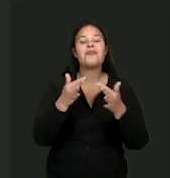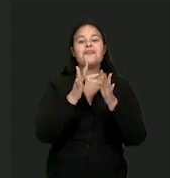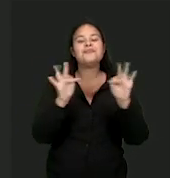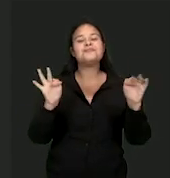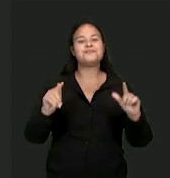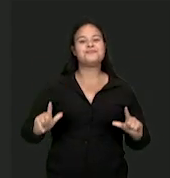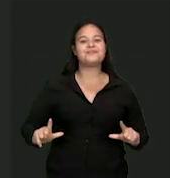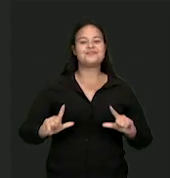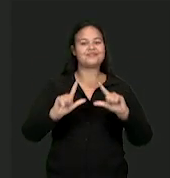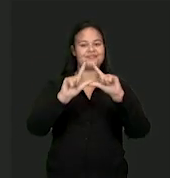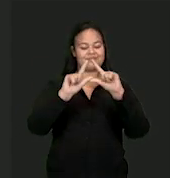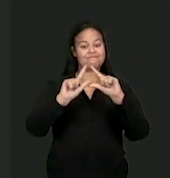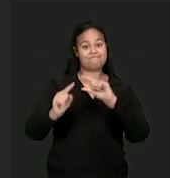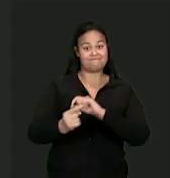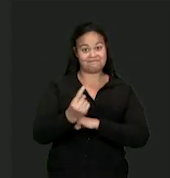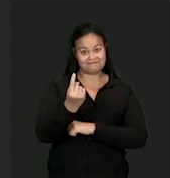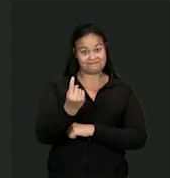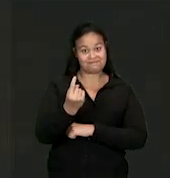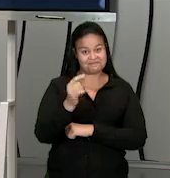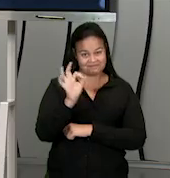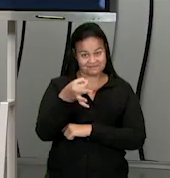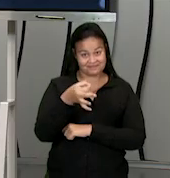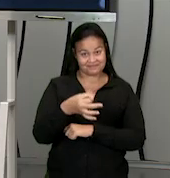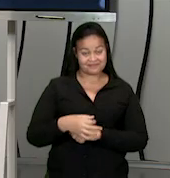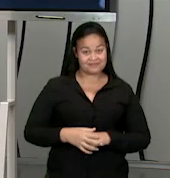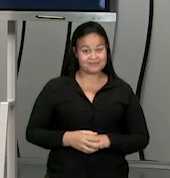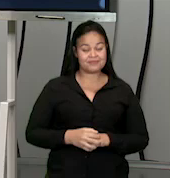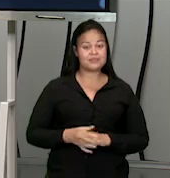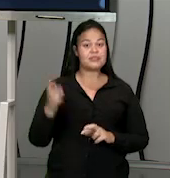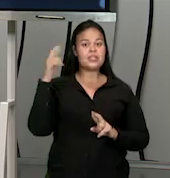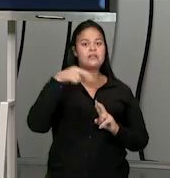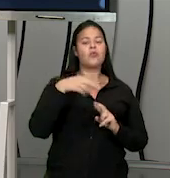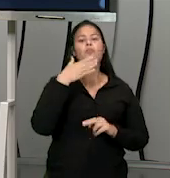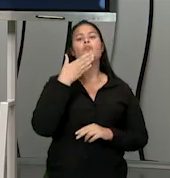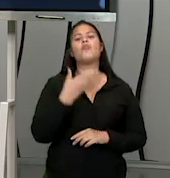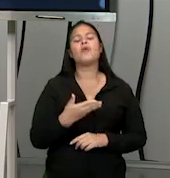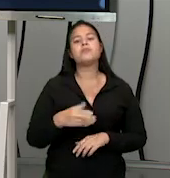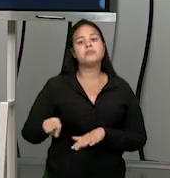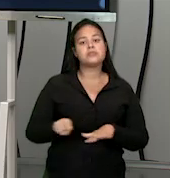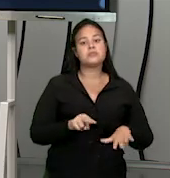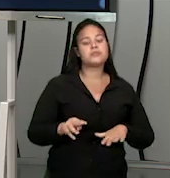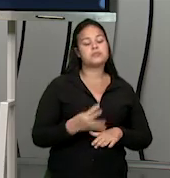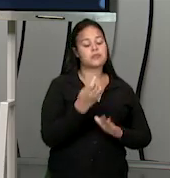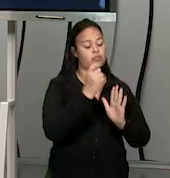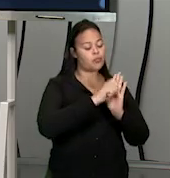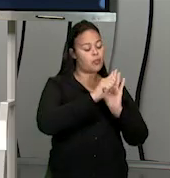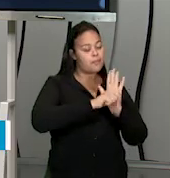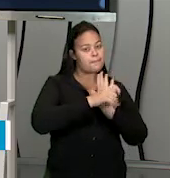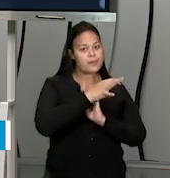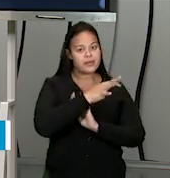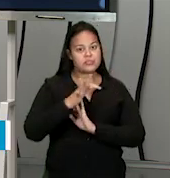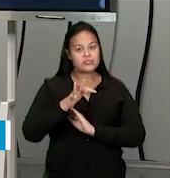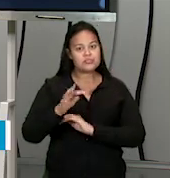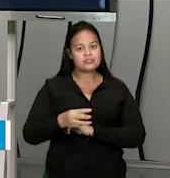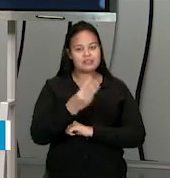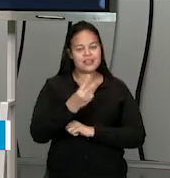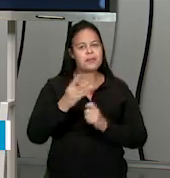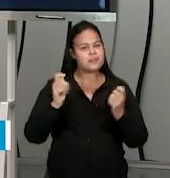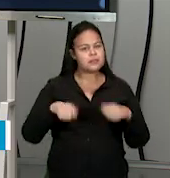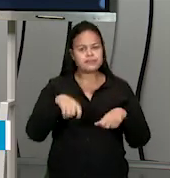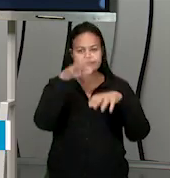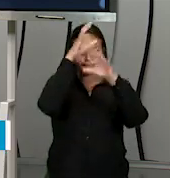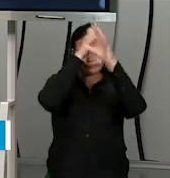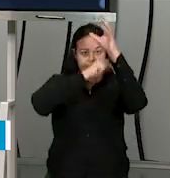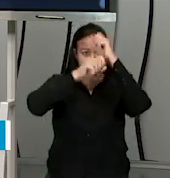funções trigonométricas 1, tá certo? Vai se referir à semana 4 do PET 3. E a nossa habilidade